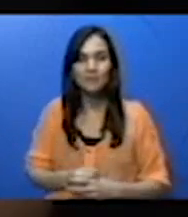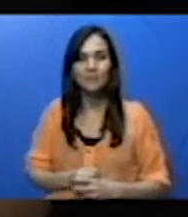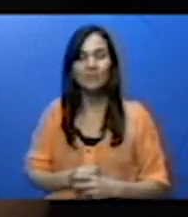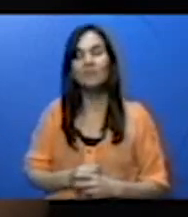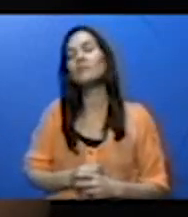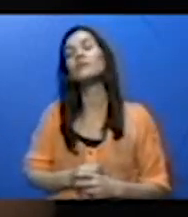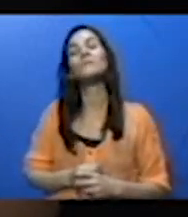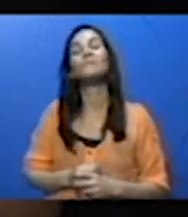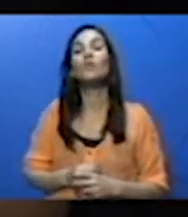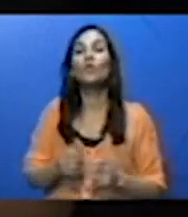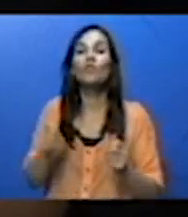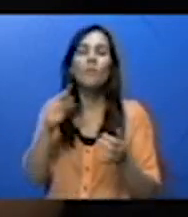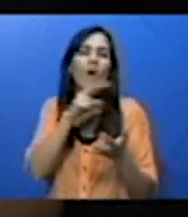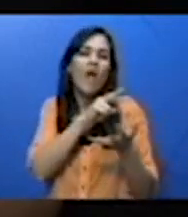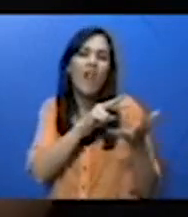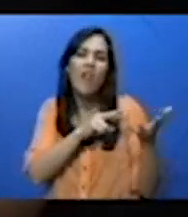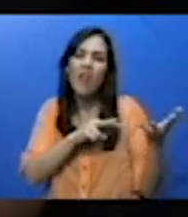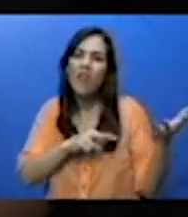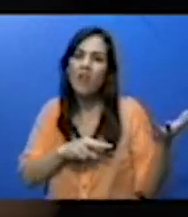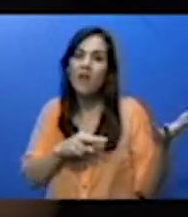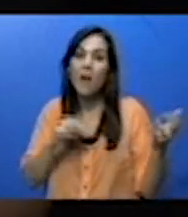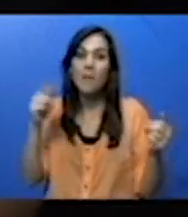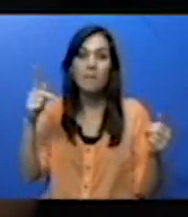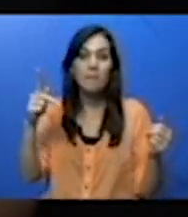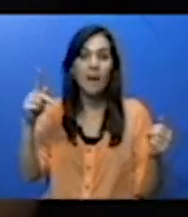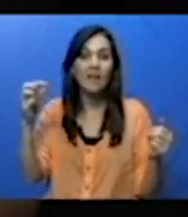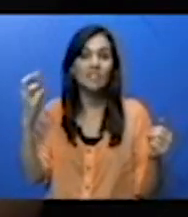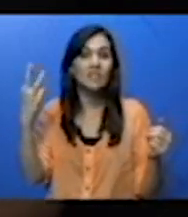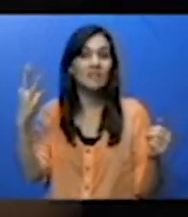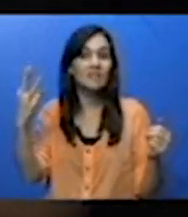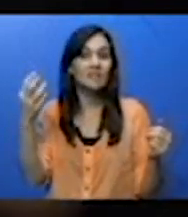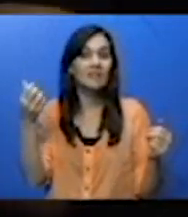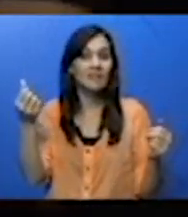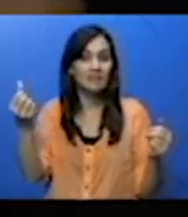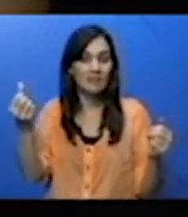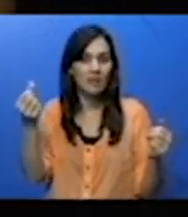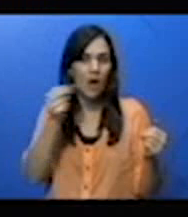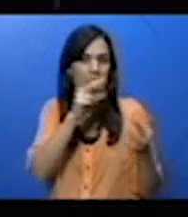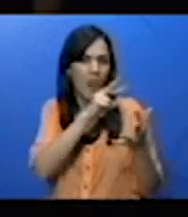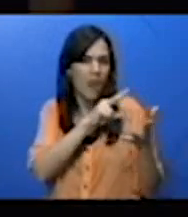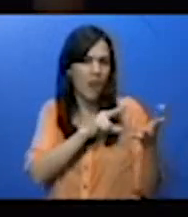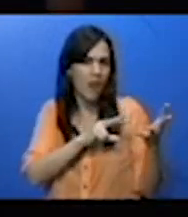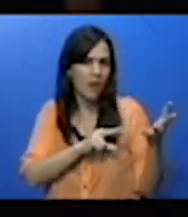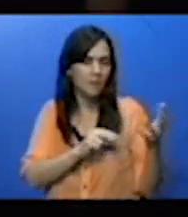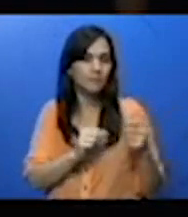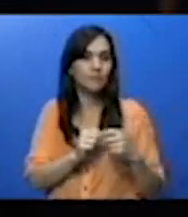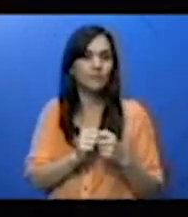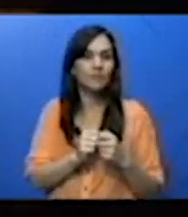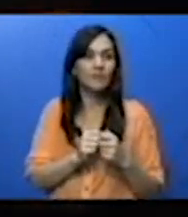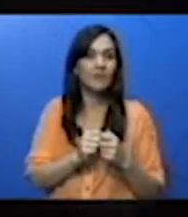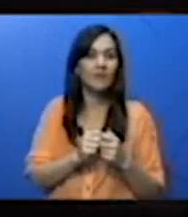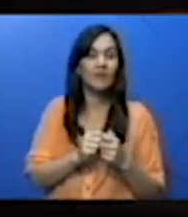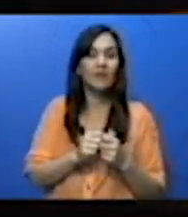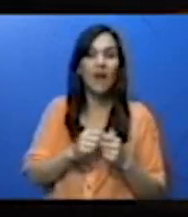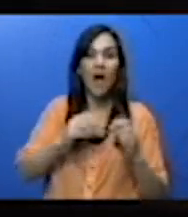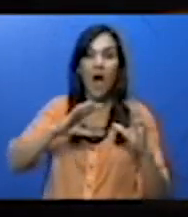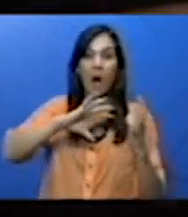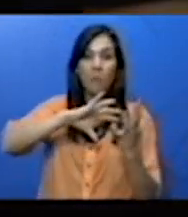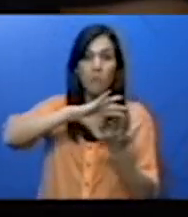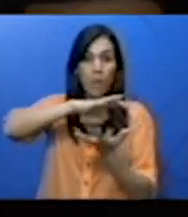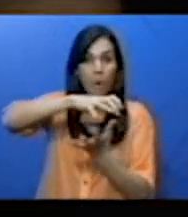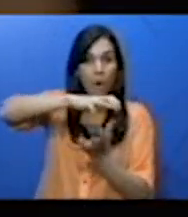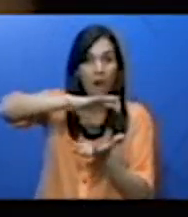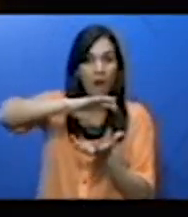Acompanhem com a gente na página 36. Vamos ler juntos? A bola teimosa.